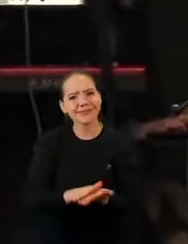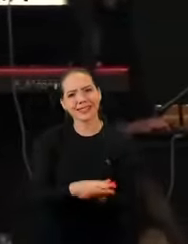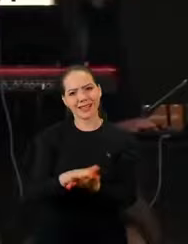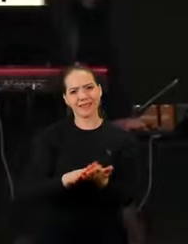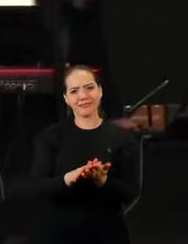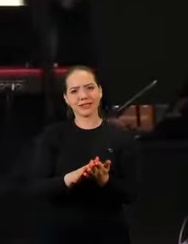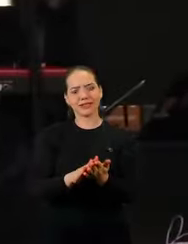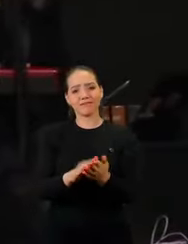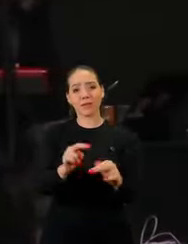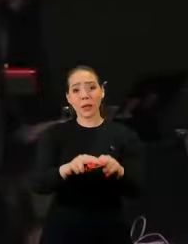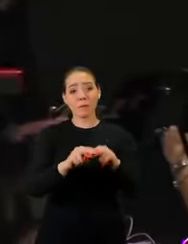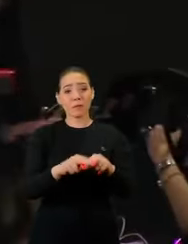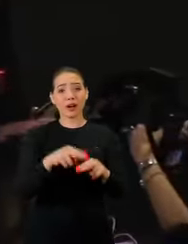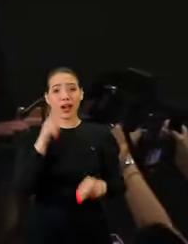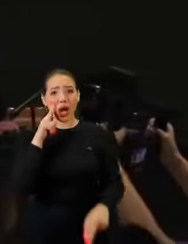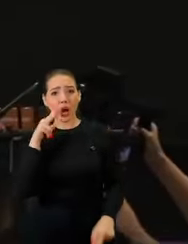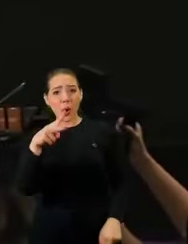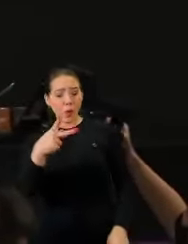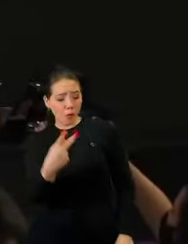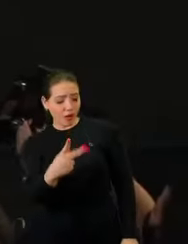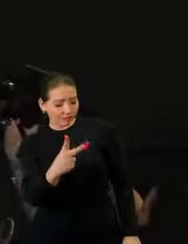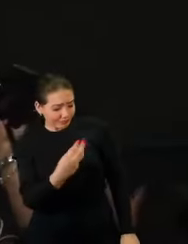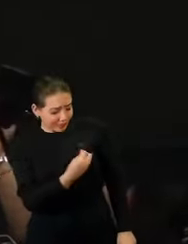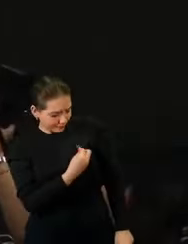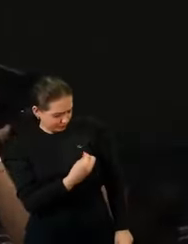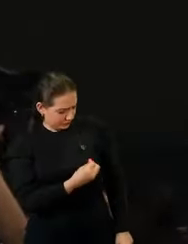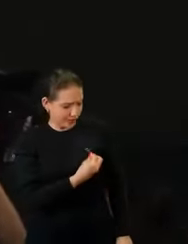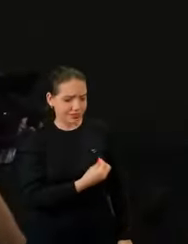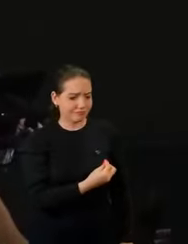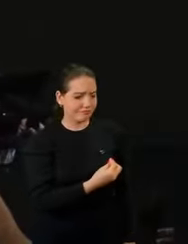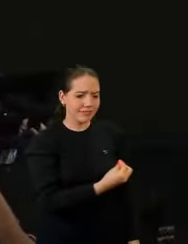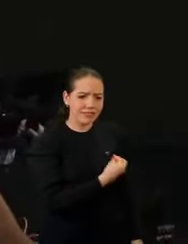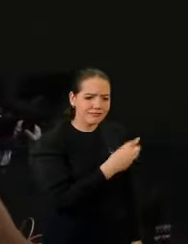canções, eu quero a vida de vocês.